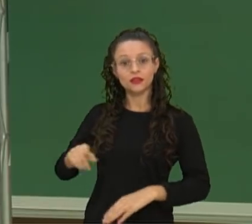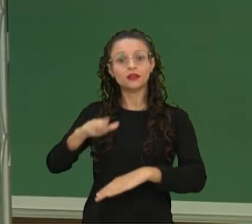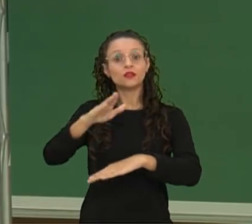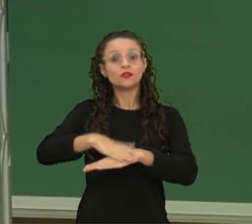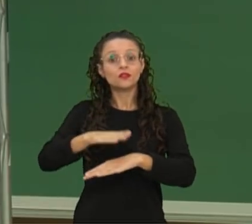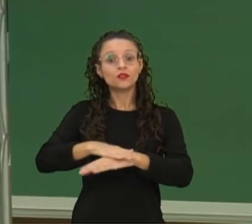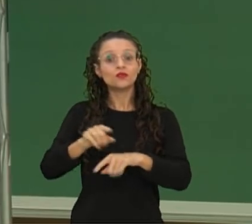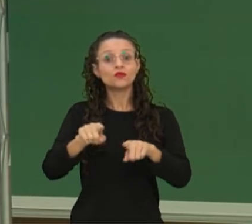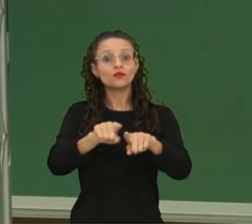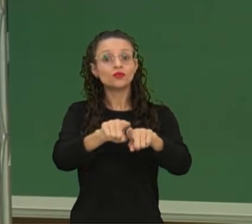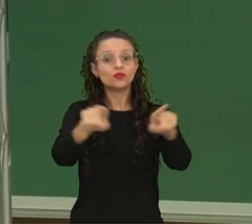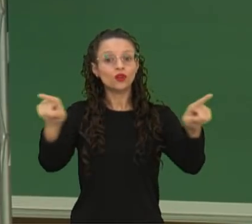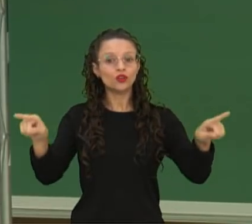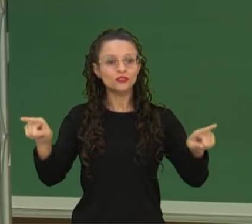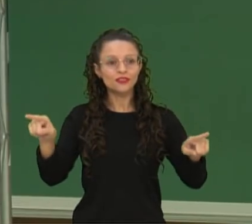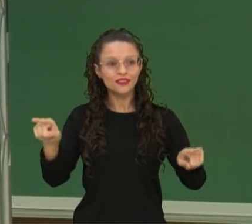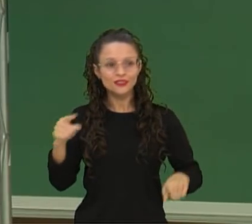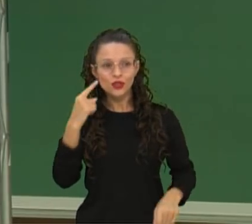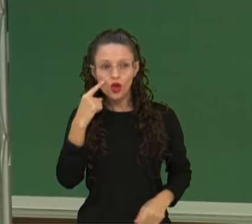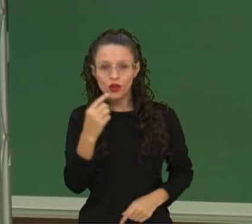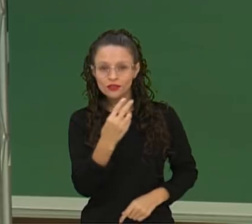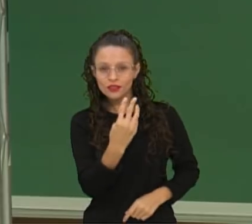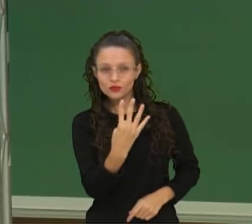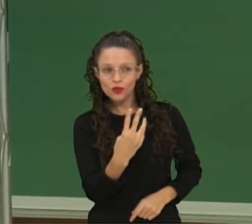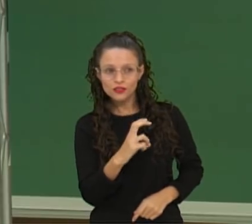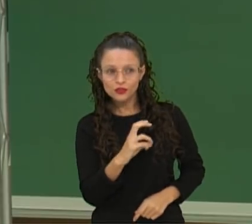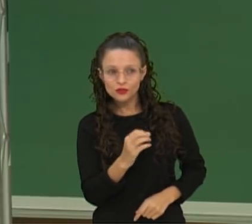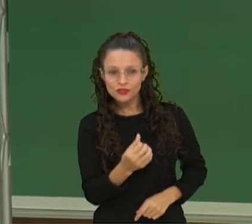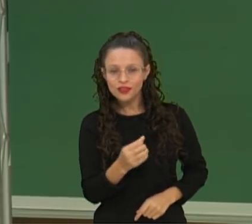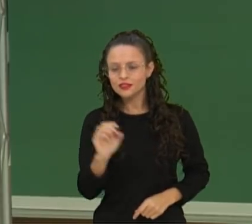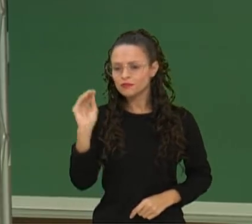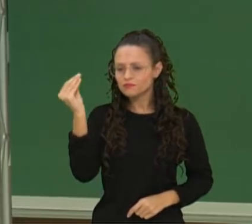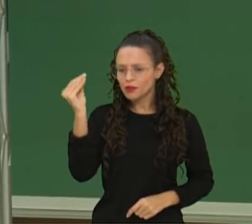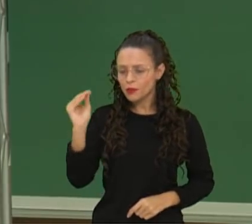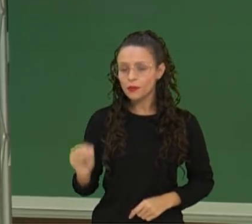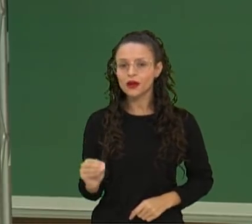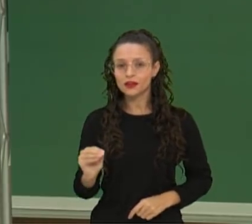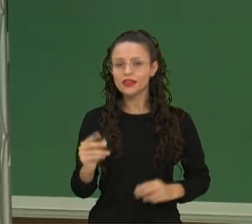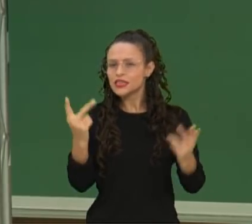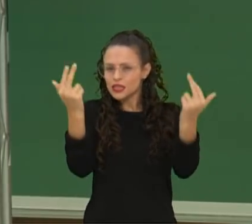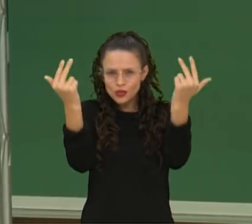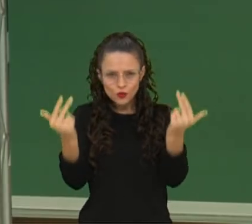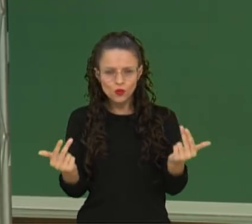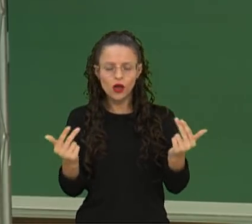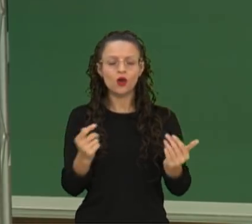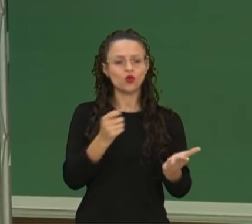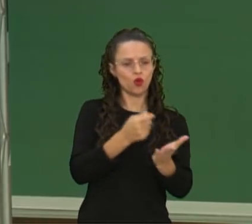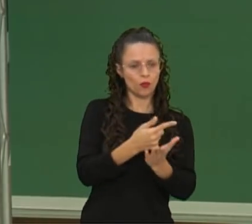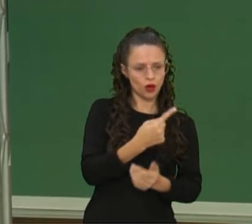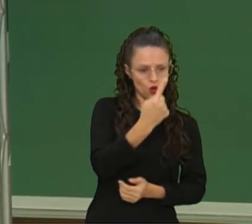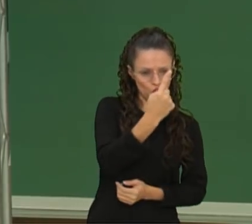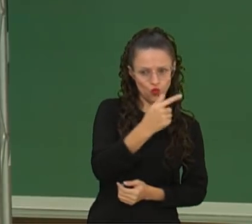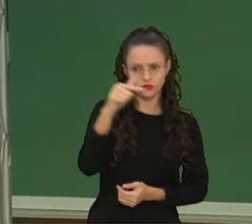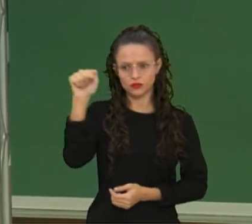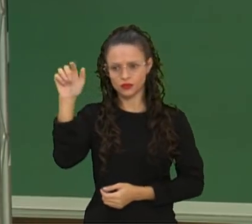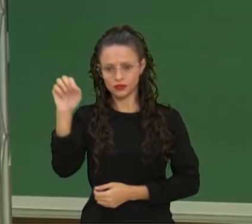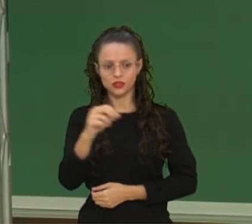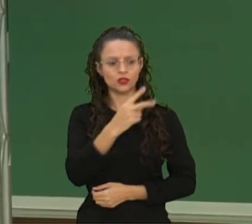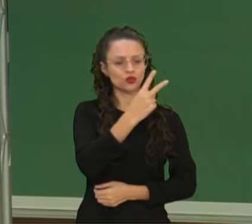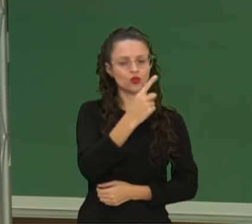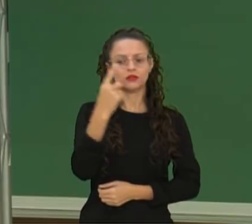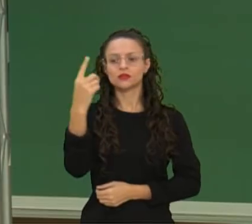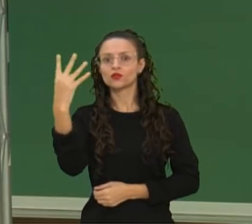vocês complete essa tabelinha com essa mesma ideia. Comprei um livro, pago 70 reais. Comprei 2 livros, pago